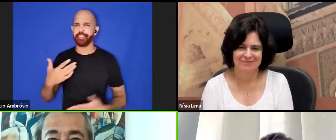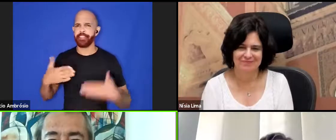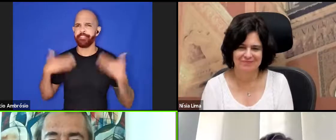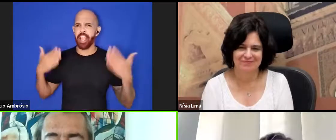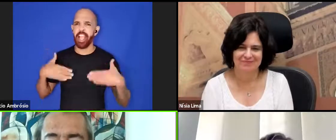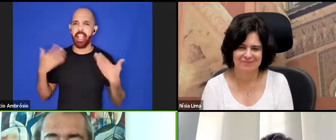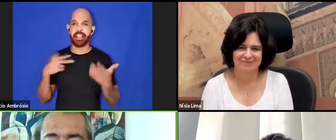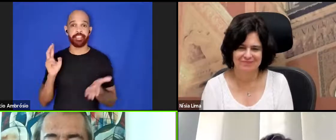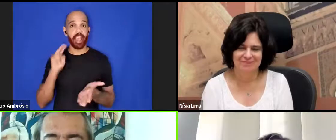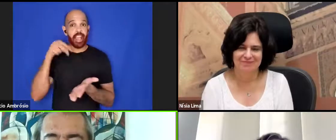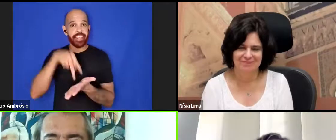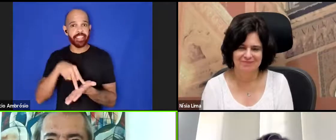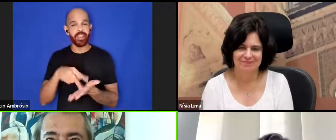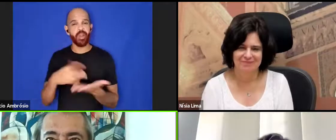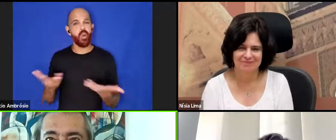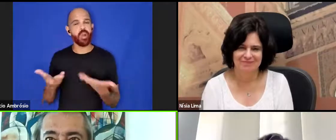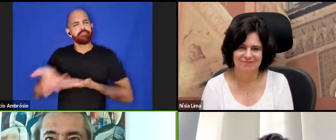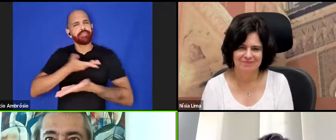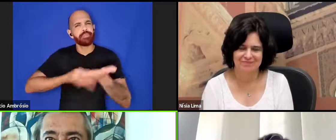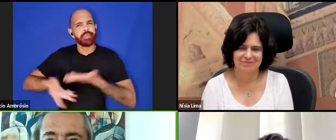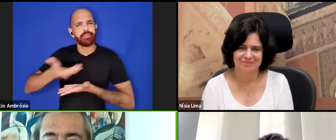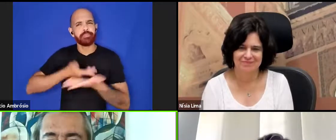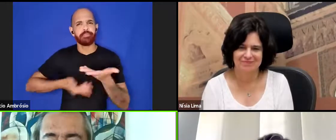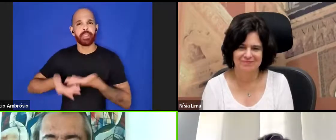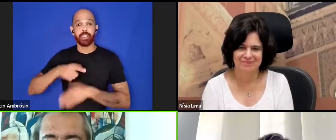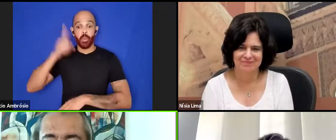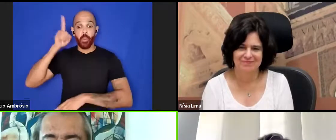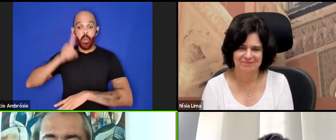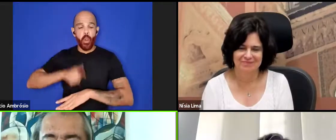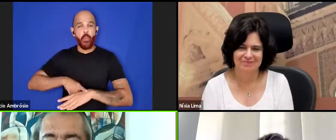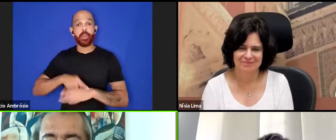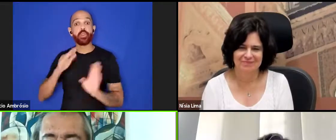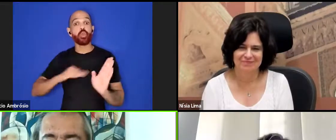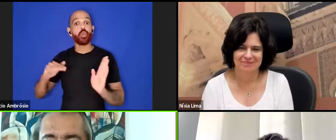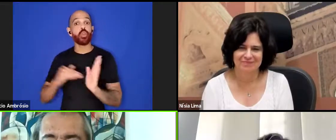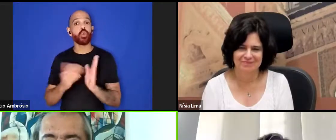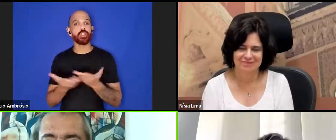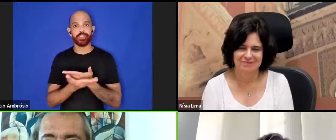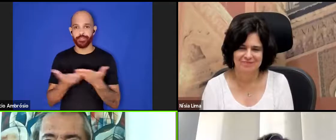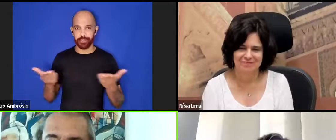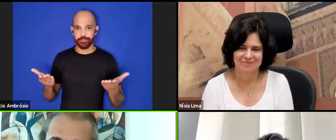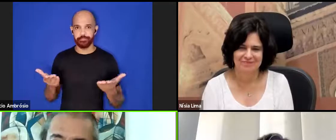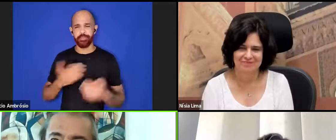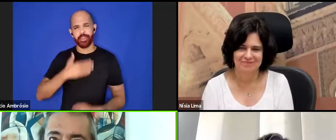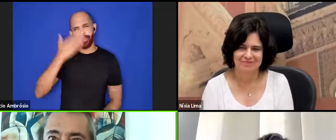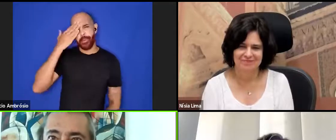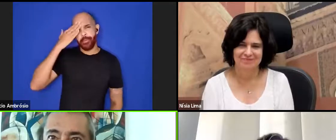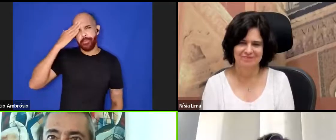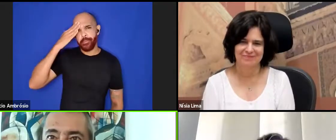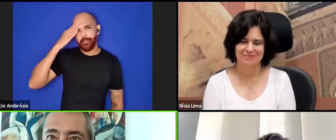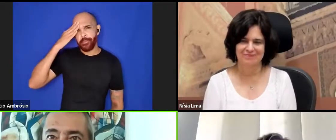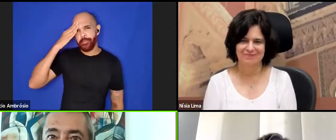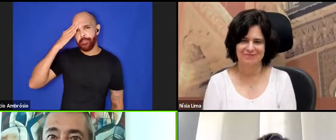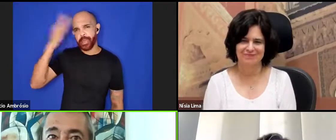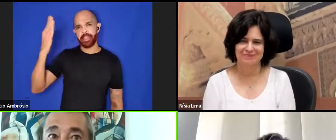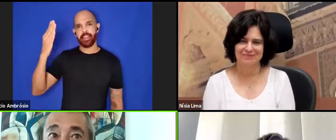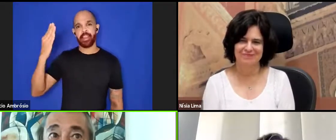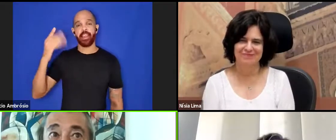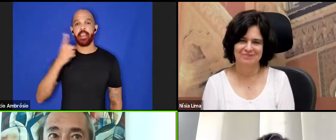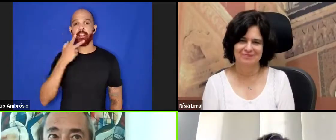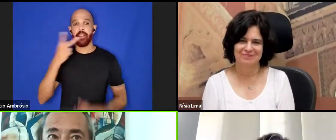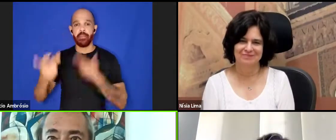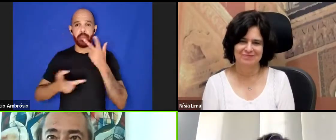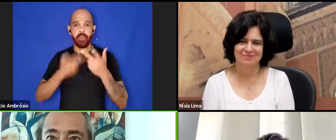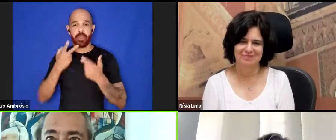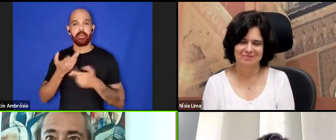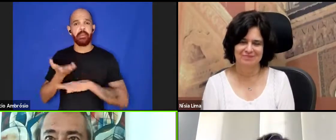aqui compartilhando esse momento com todos vocês. Muito obrigado pelas suas palavras